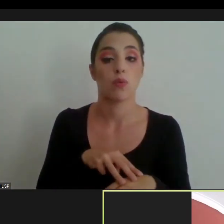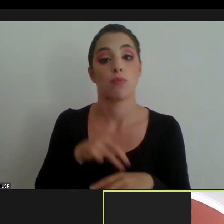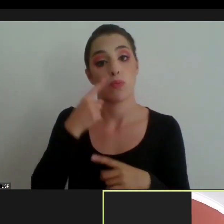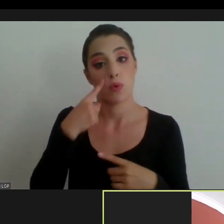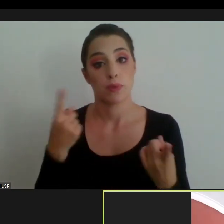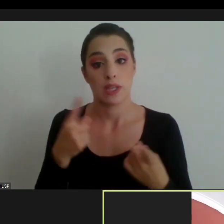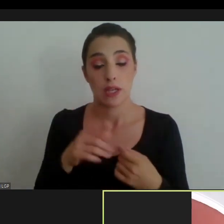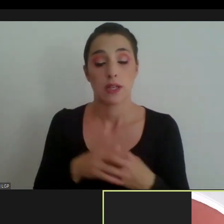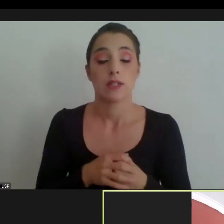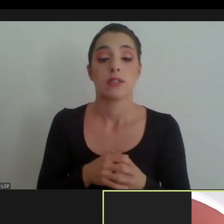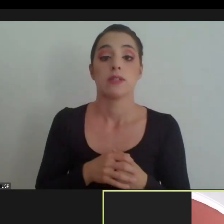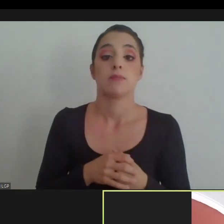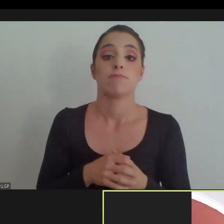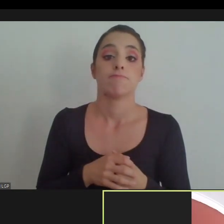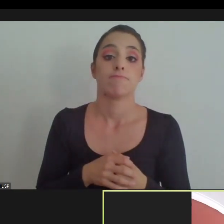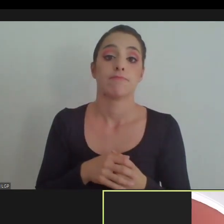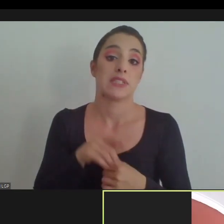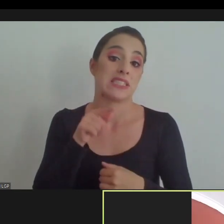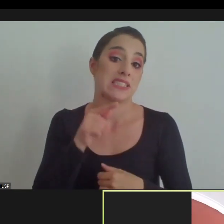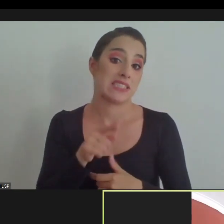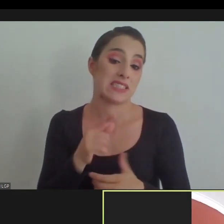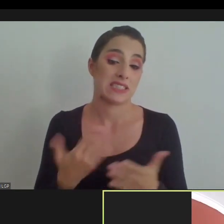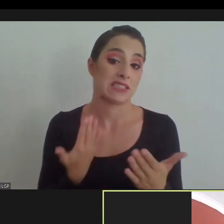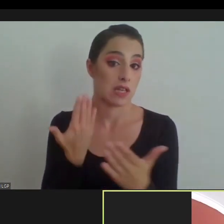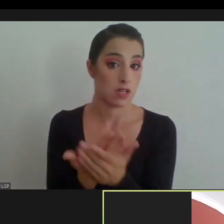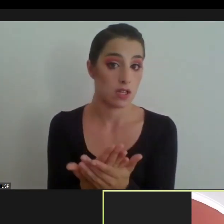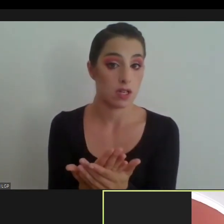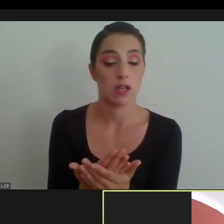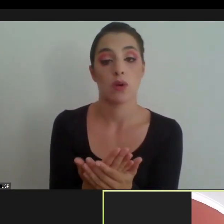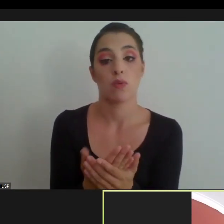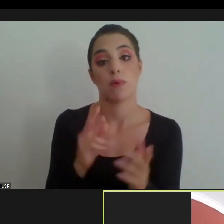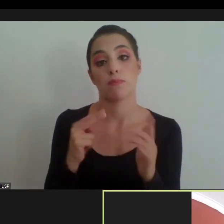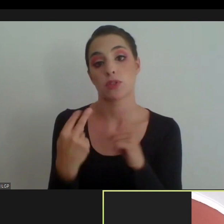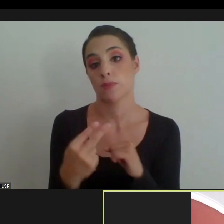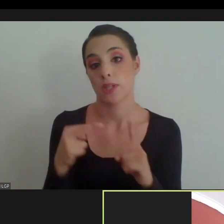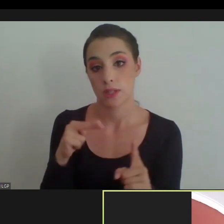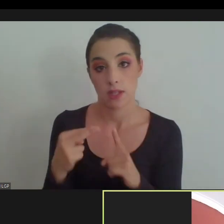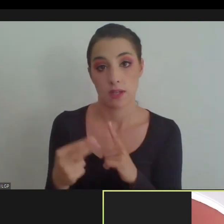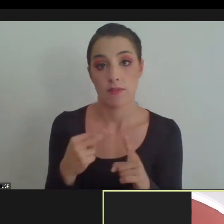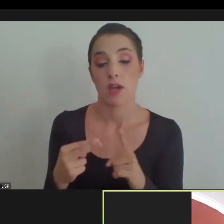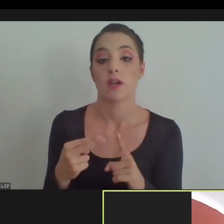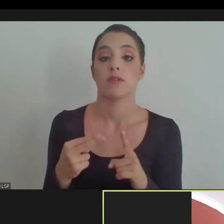que também vem dar uma perspectiva de